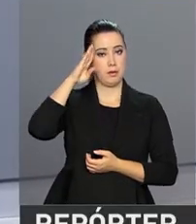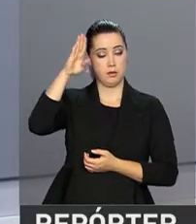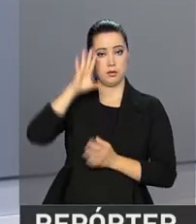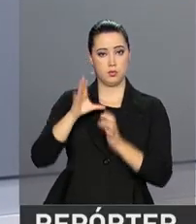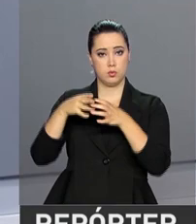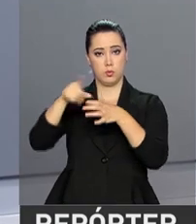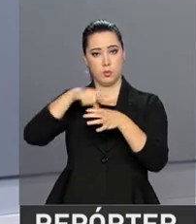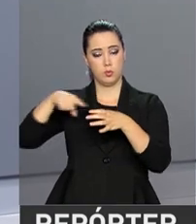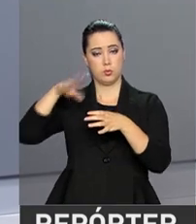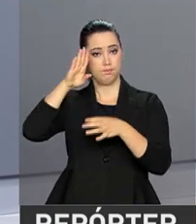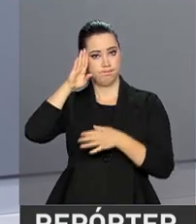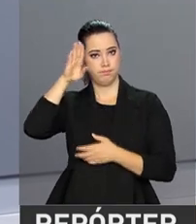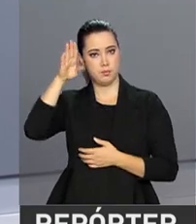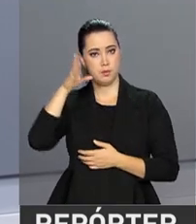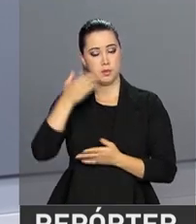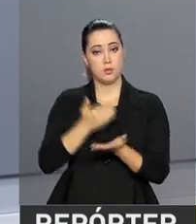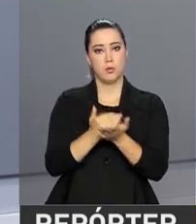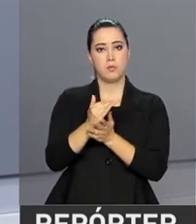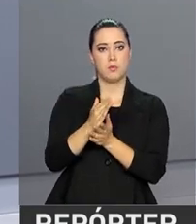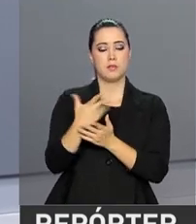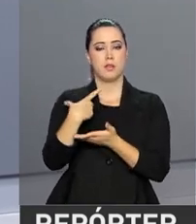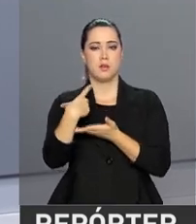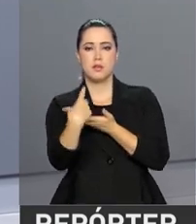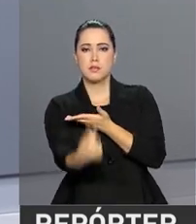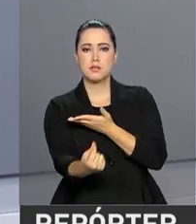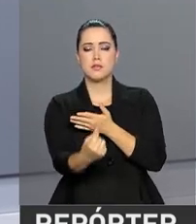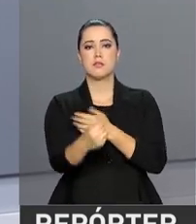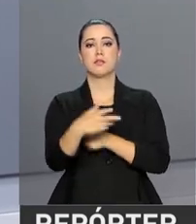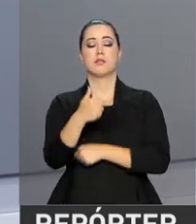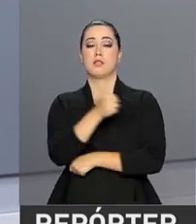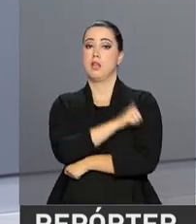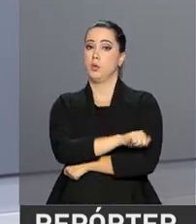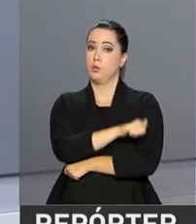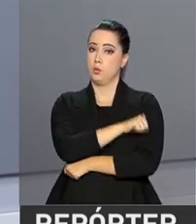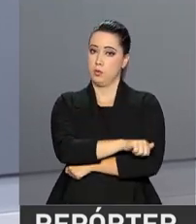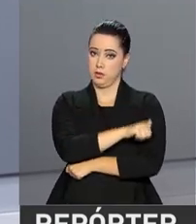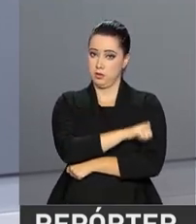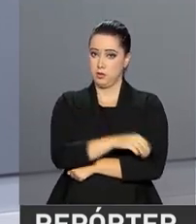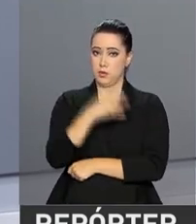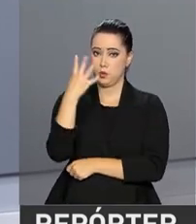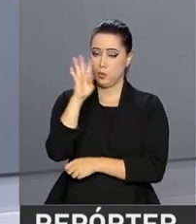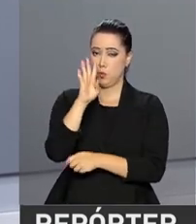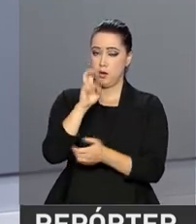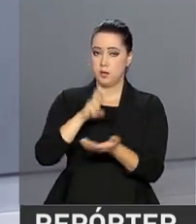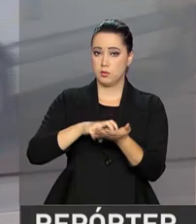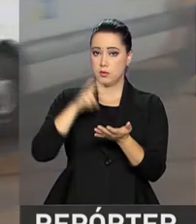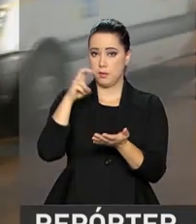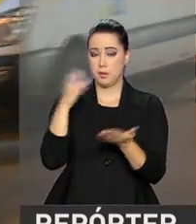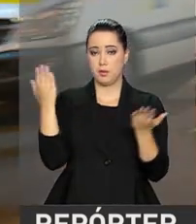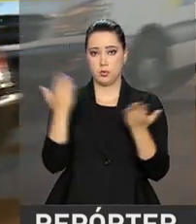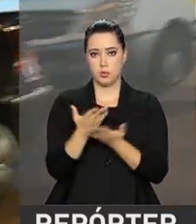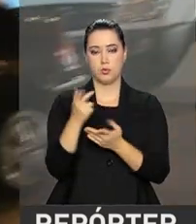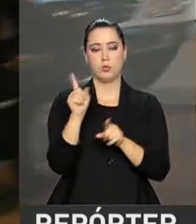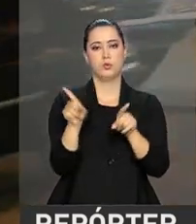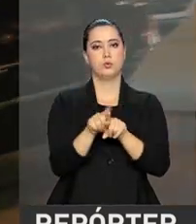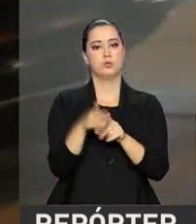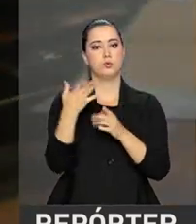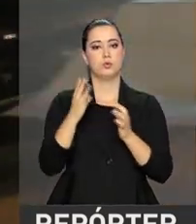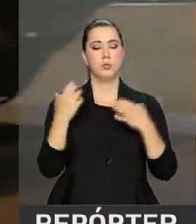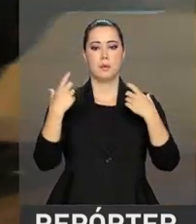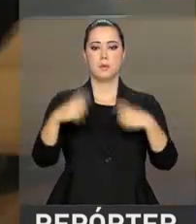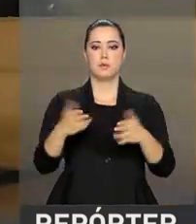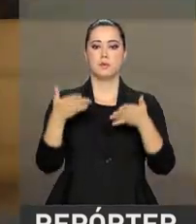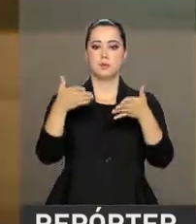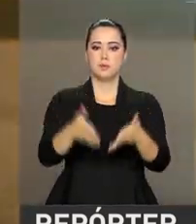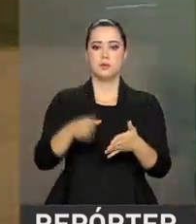das forças armadas começaram a deixar a favela da rocinha no rio de janeiro às quatro da manhã de hoje a presença das forças armadas na